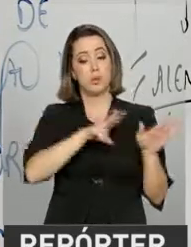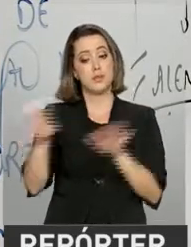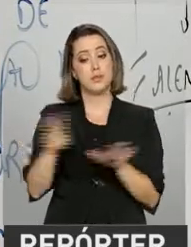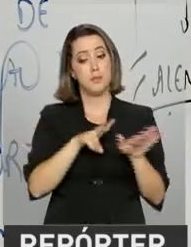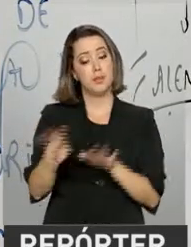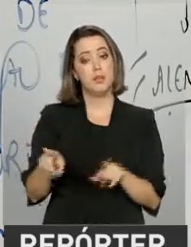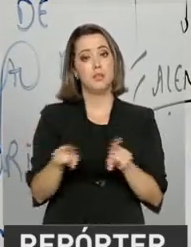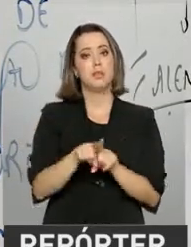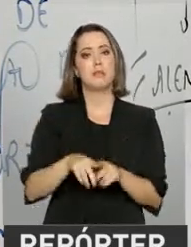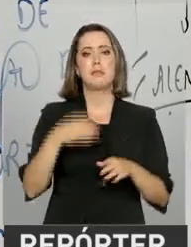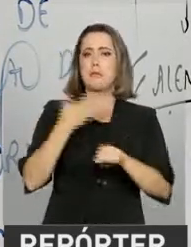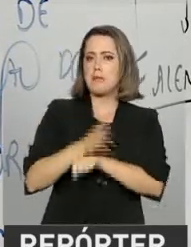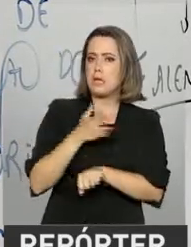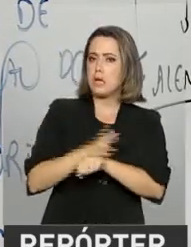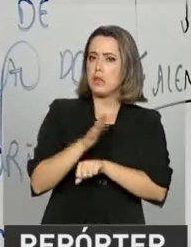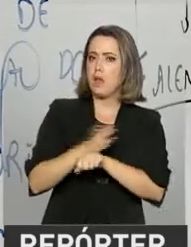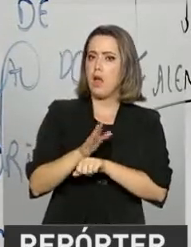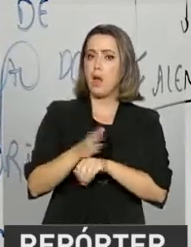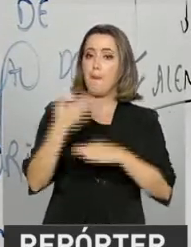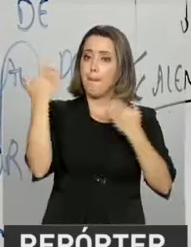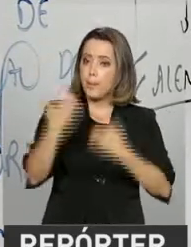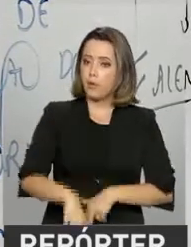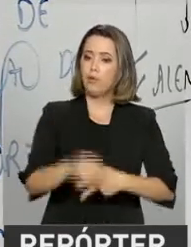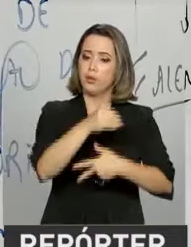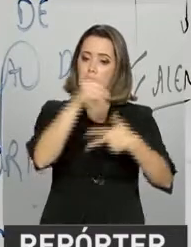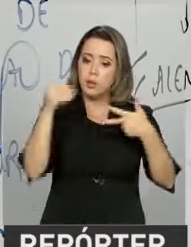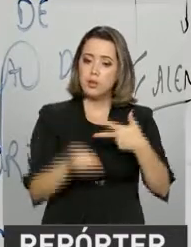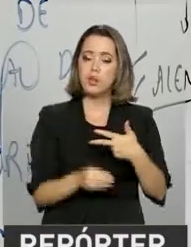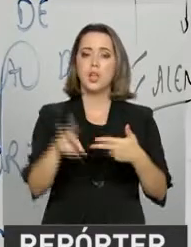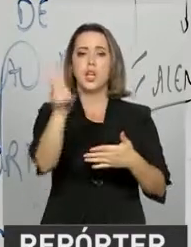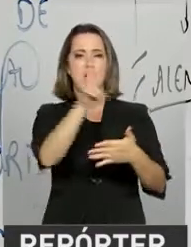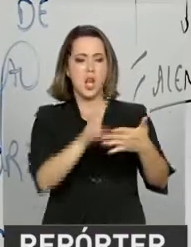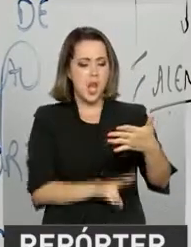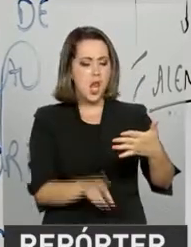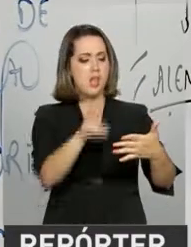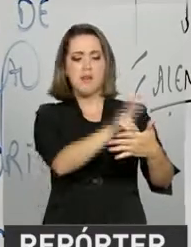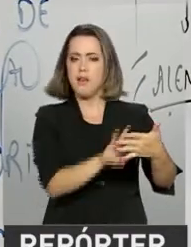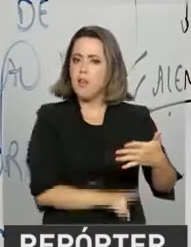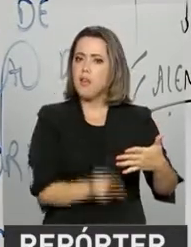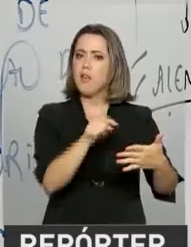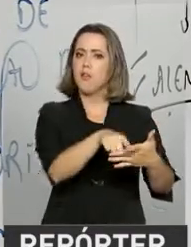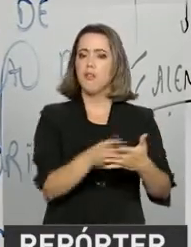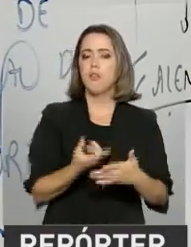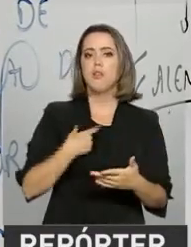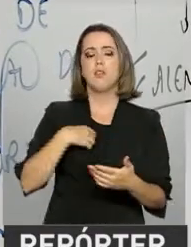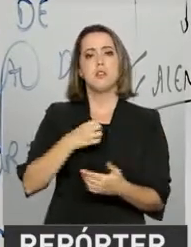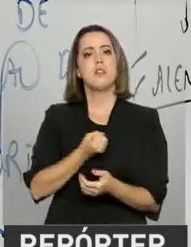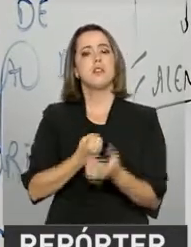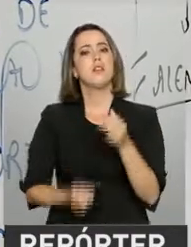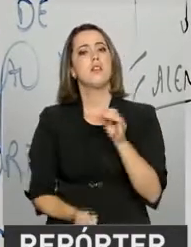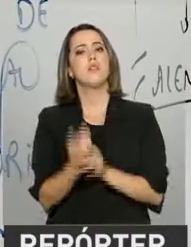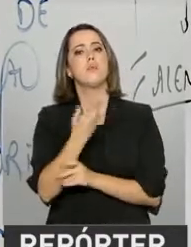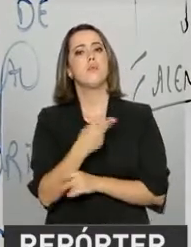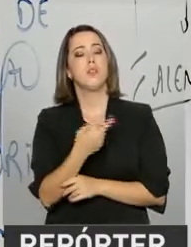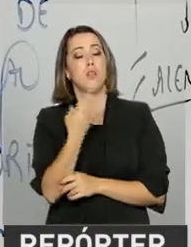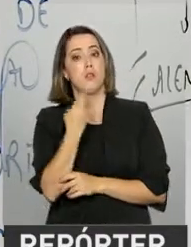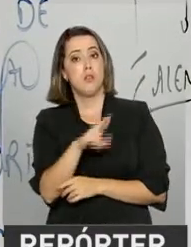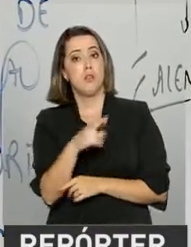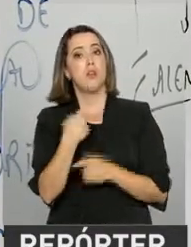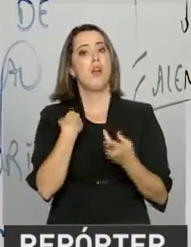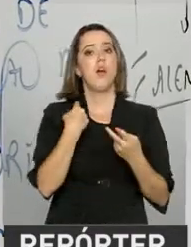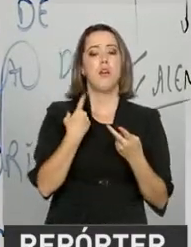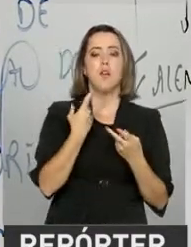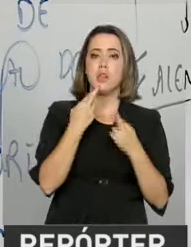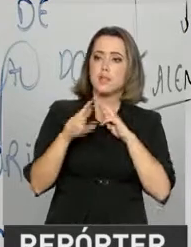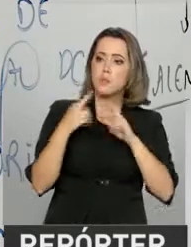tipo de prova do enem tem que fazer leituras extras bem que criar a argumentação e tem que ter um certo